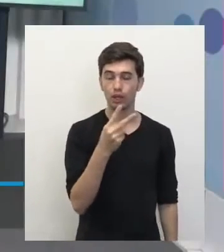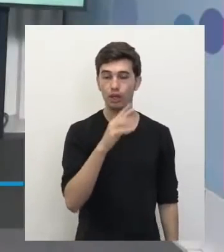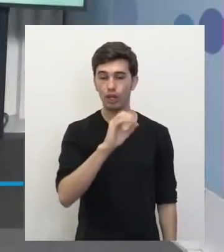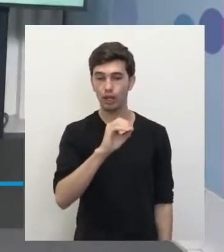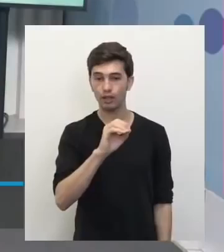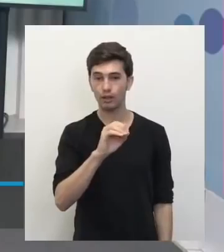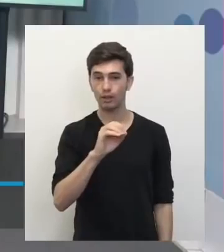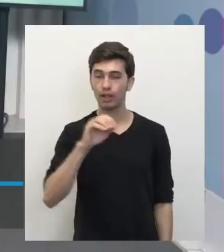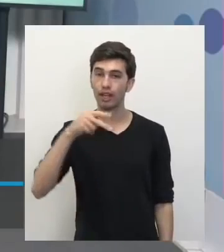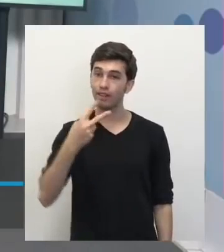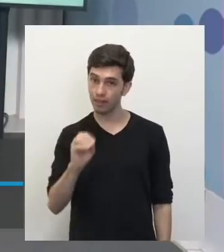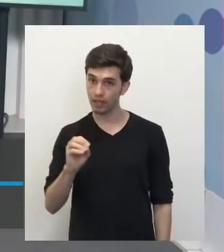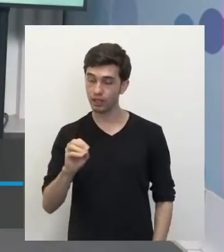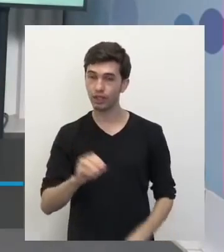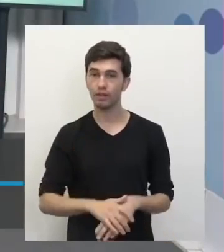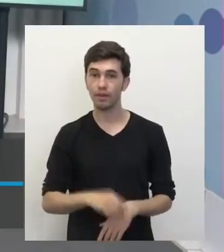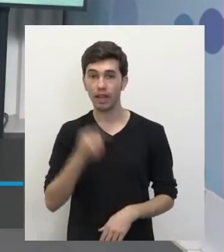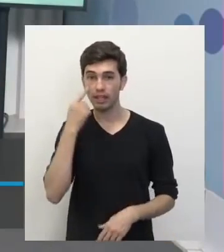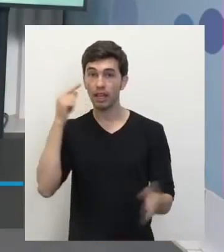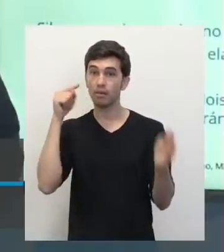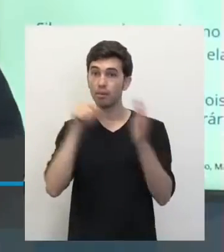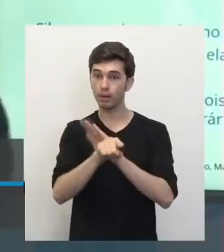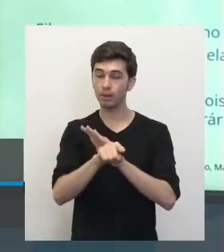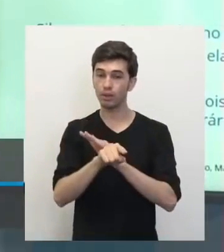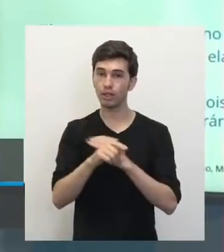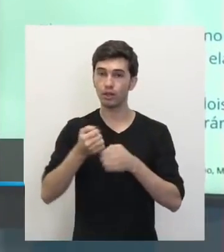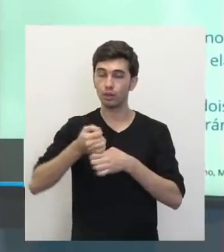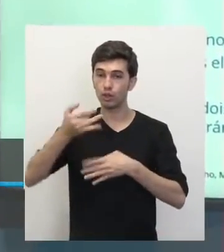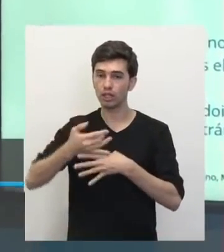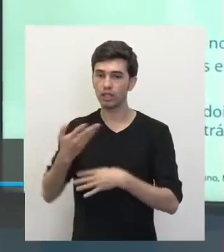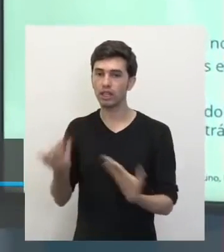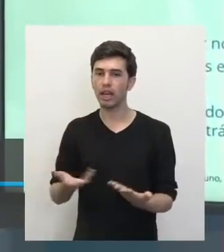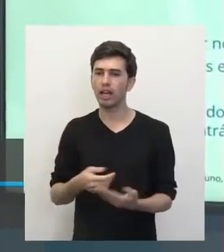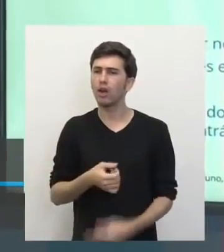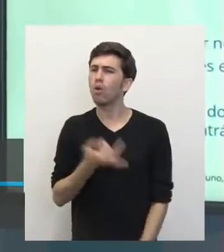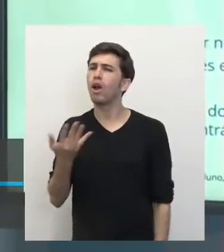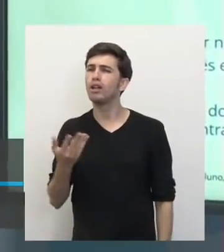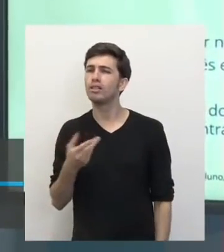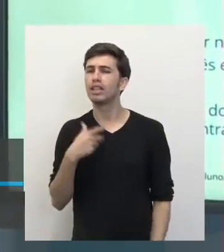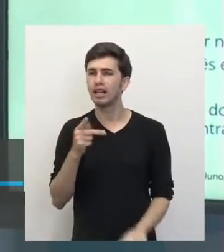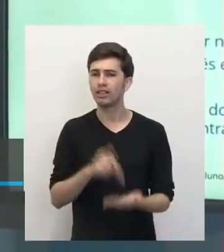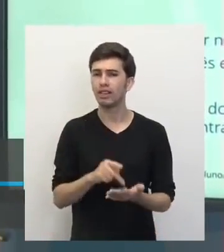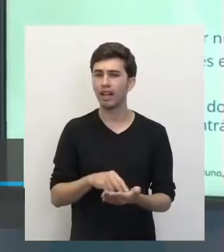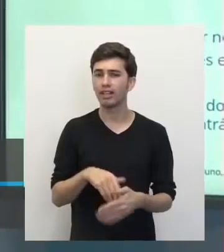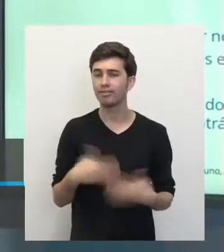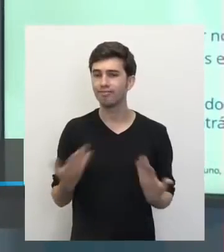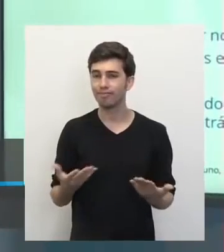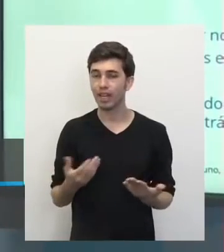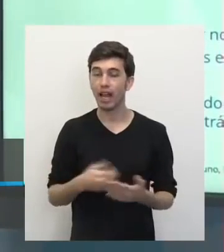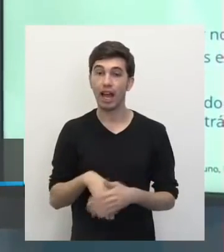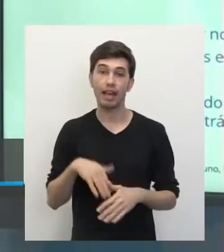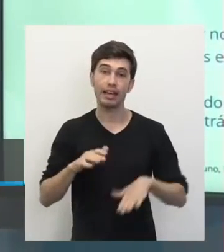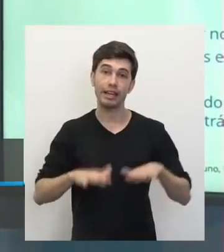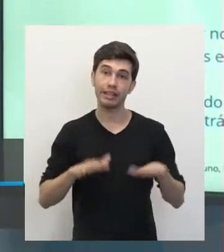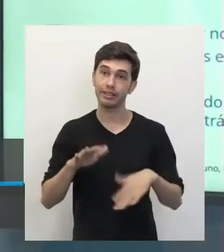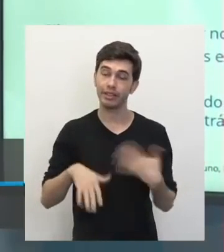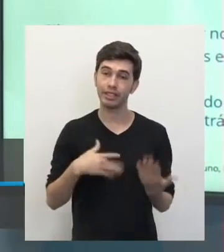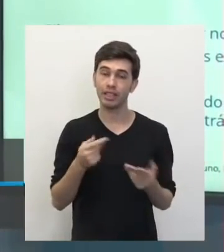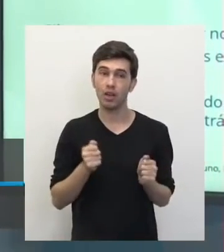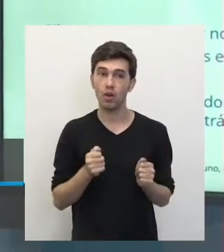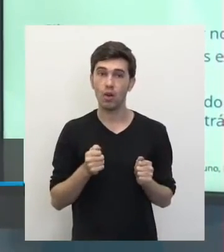por observação, nada impede, tá ok? Então, quando você acha o x no lugar do 4, e é verdade, né, porque você vai fazer 2 vezes 4,